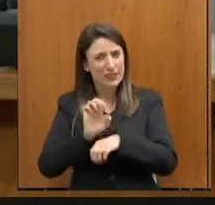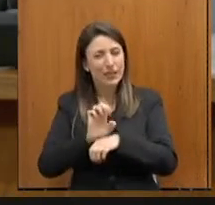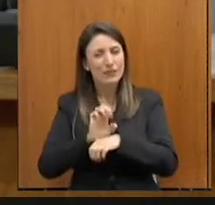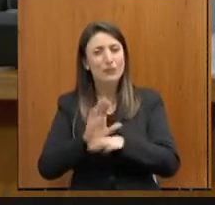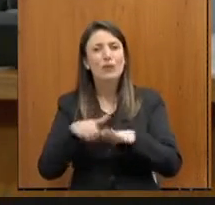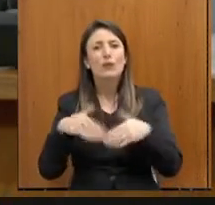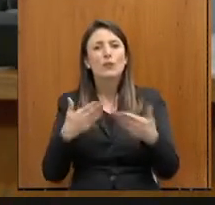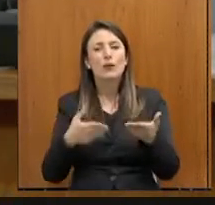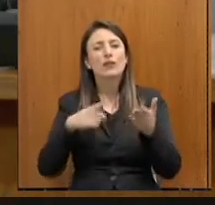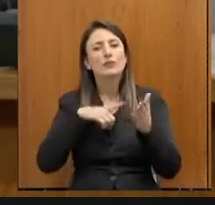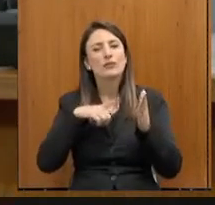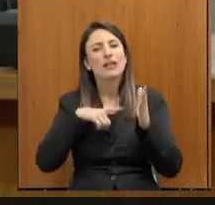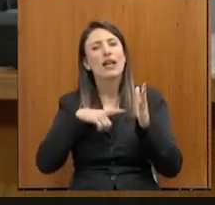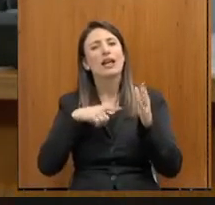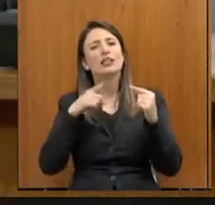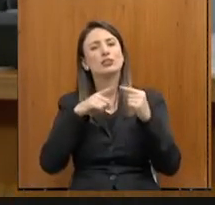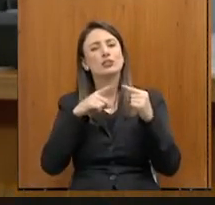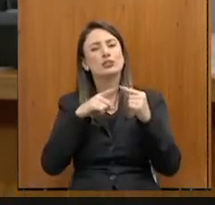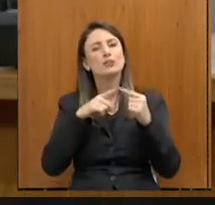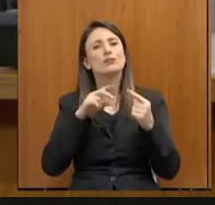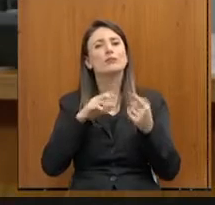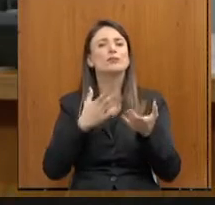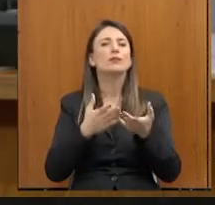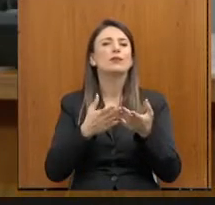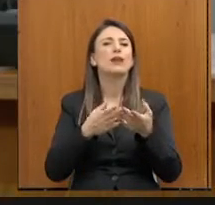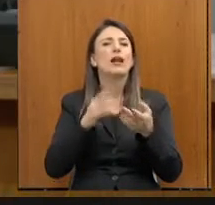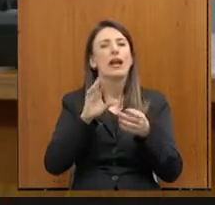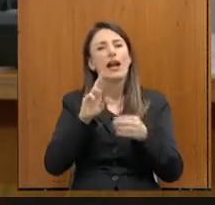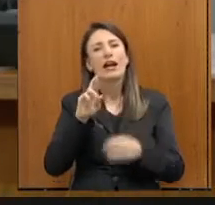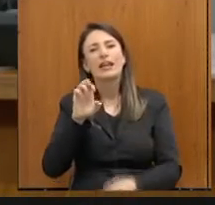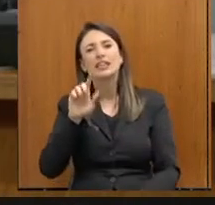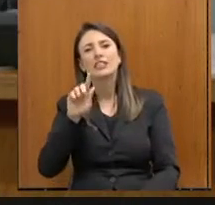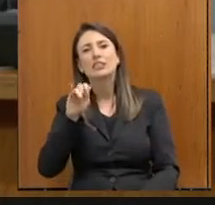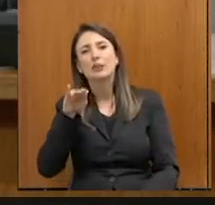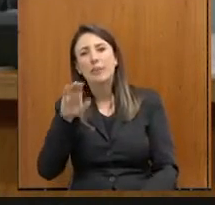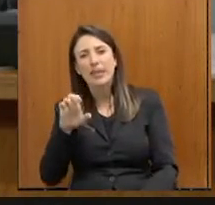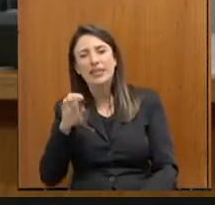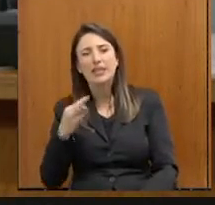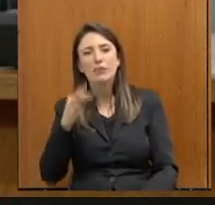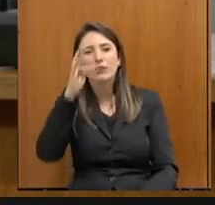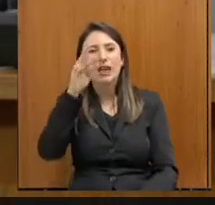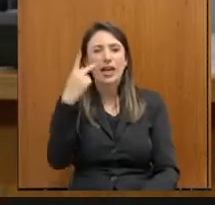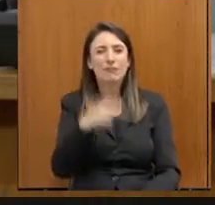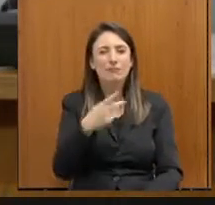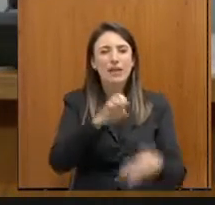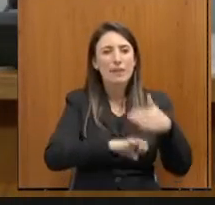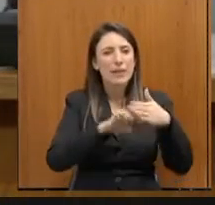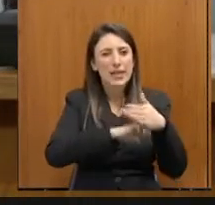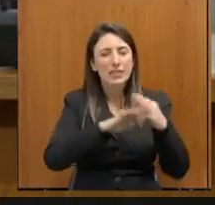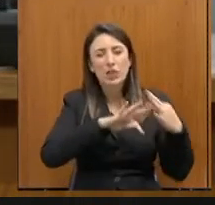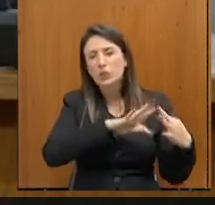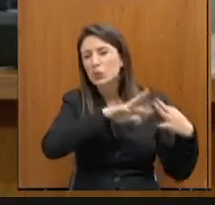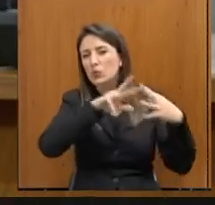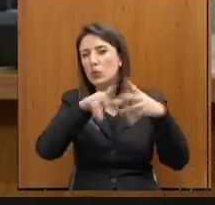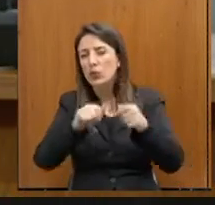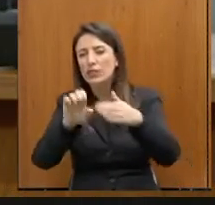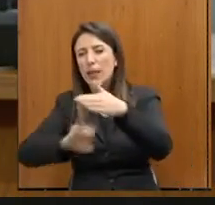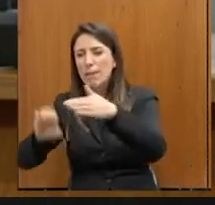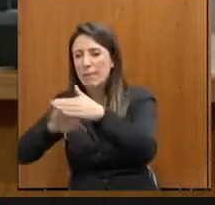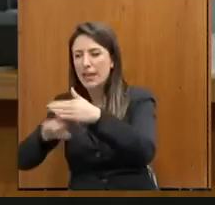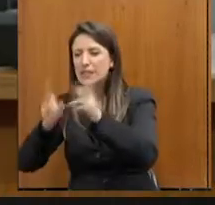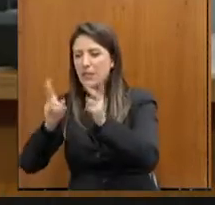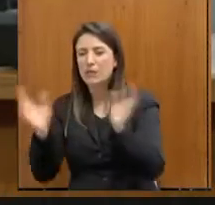consegue um regime tributário para uma empresa Todas aquelas do mesmo setor podem requerer o